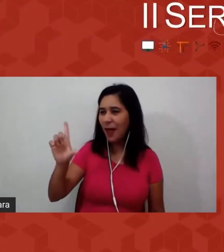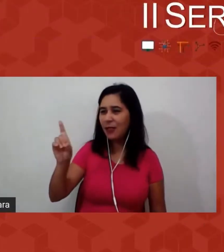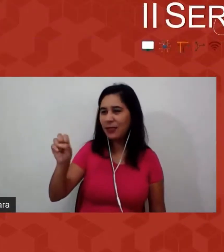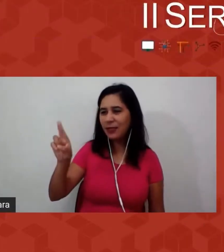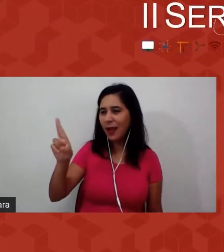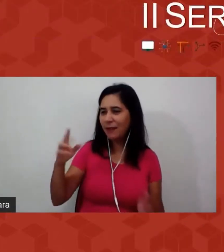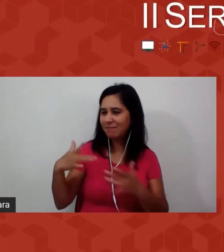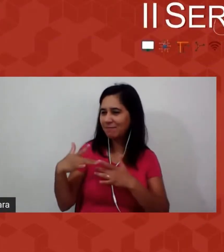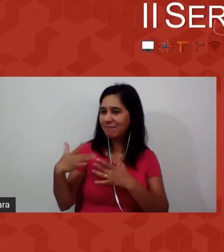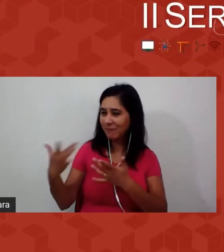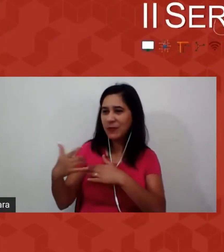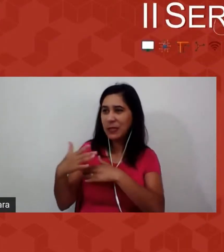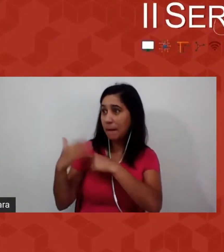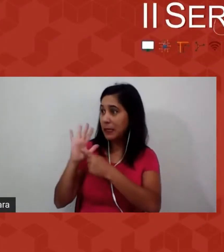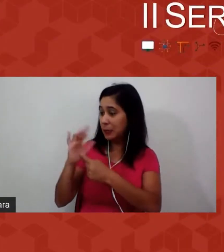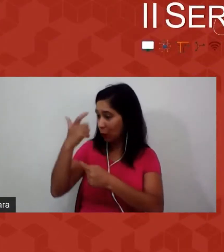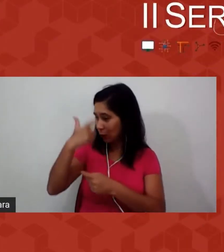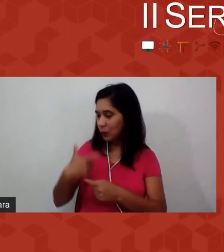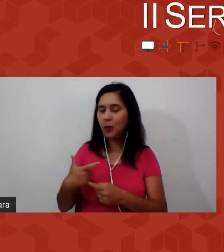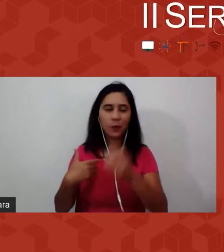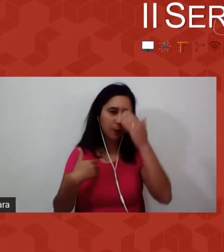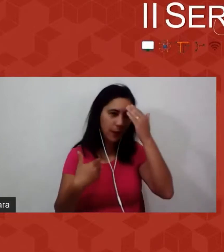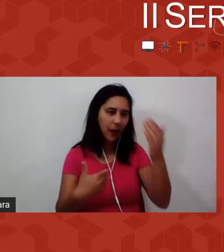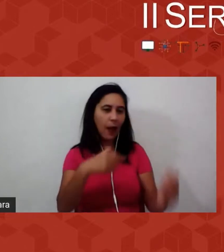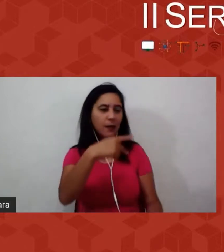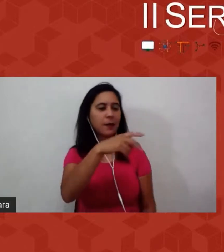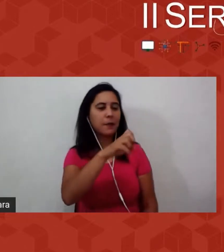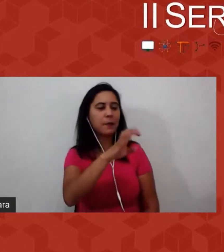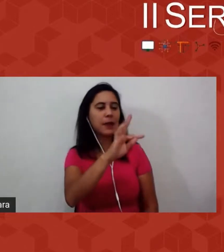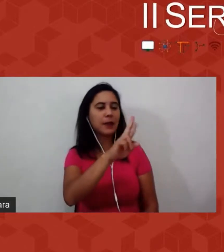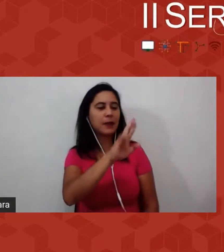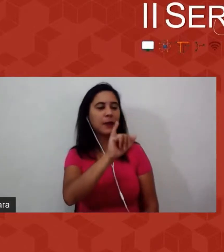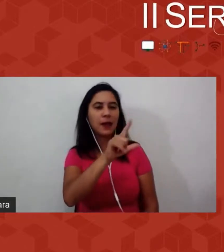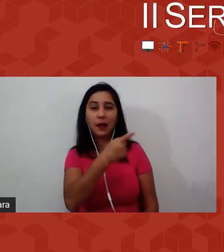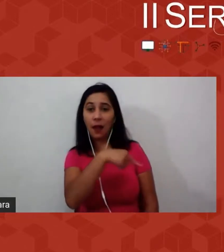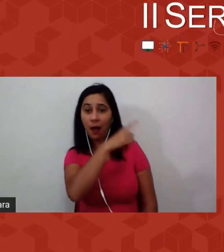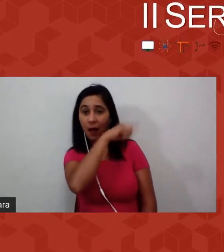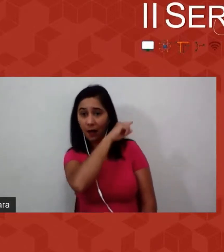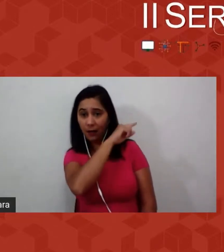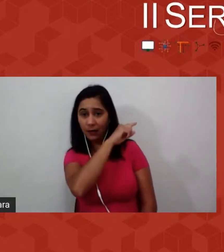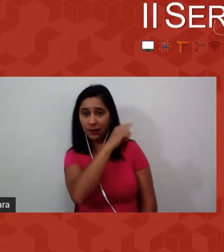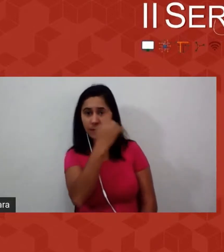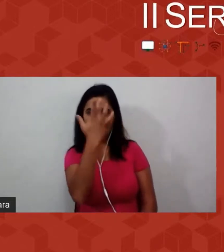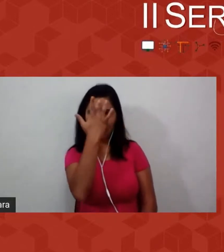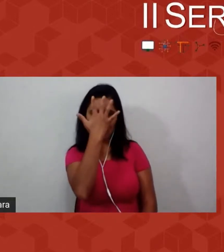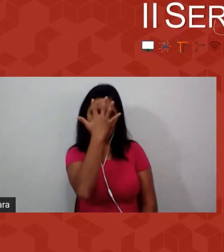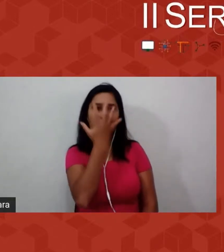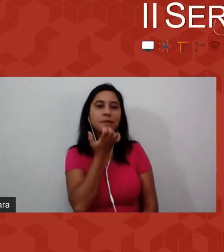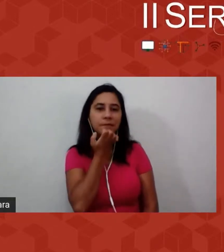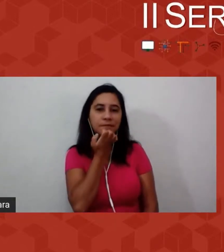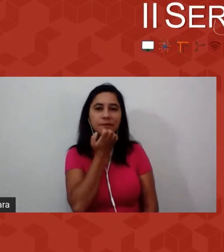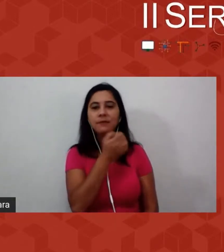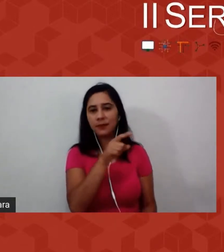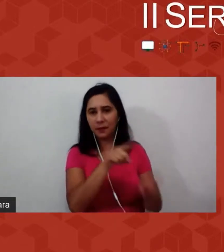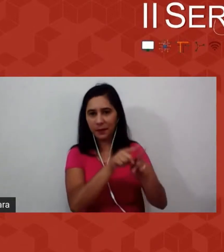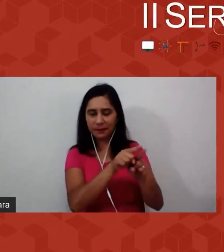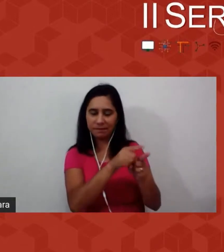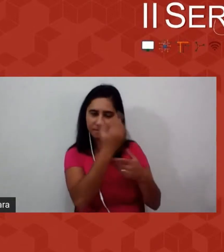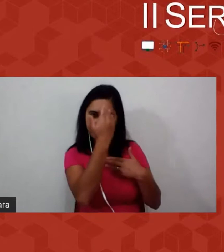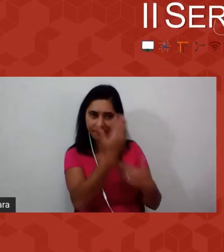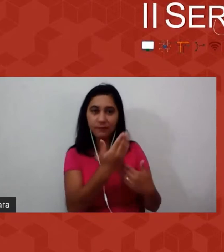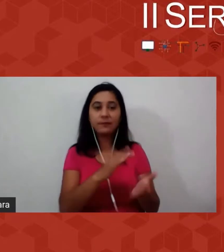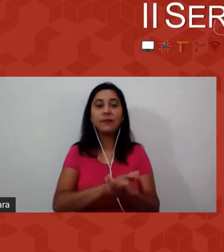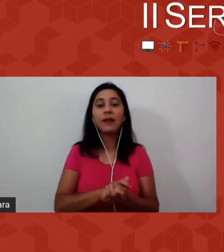apresentação. Agradeço ao Petrilli também, que nos antecedeu. Antes de começar, vocês já